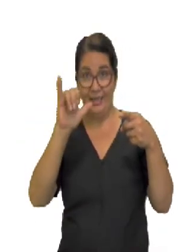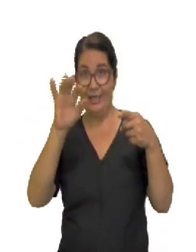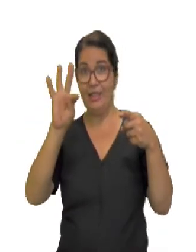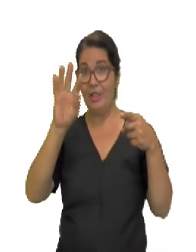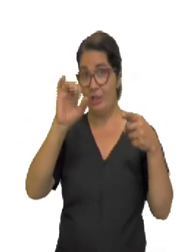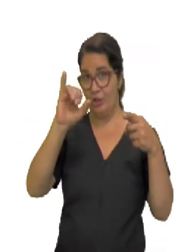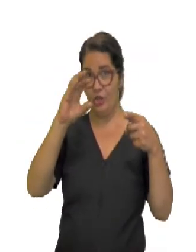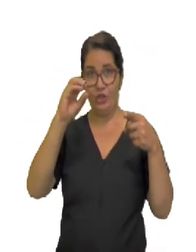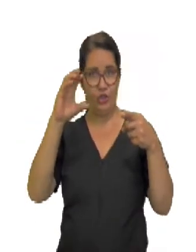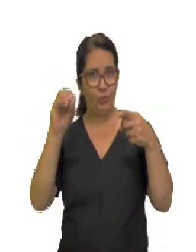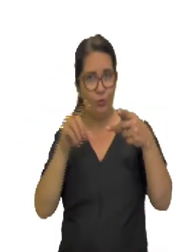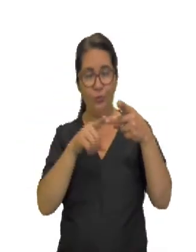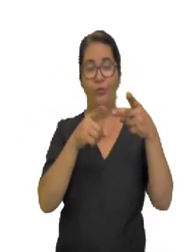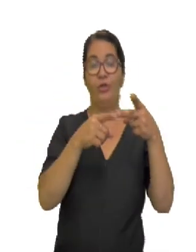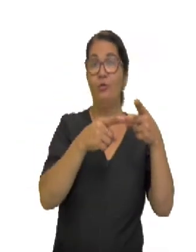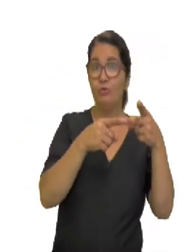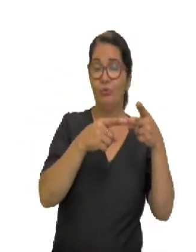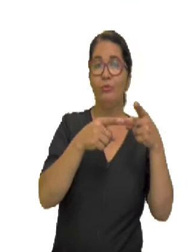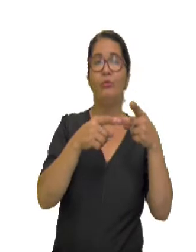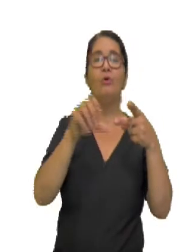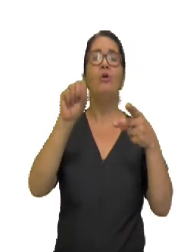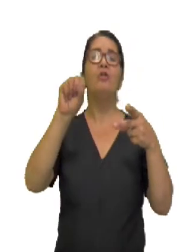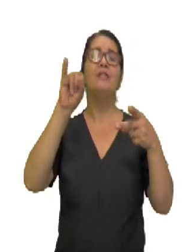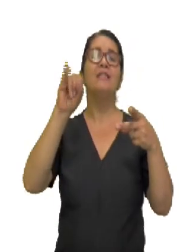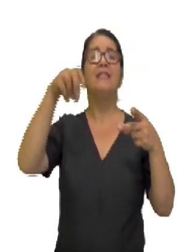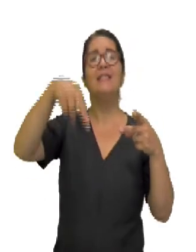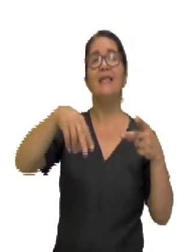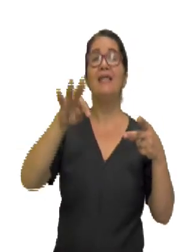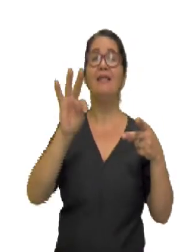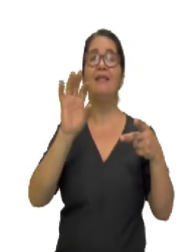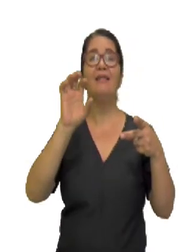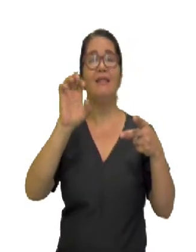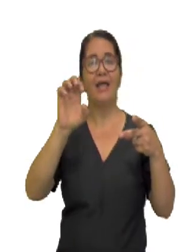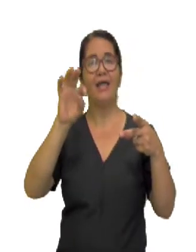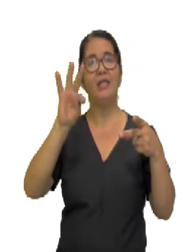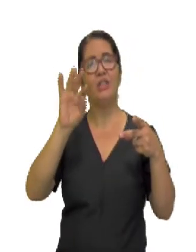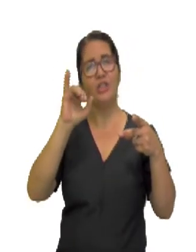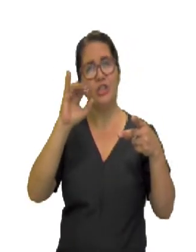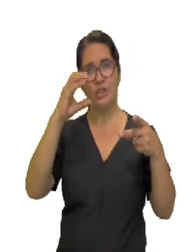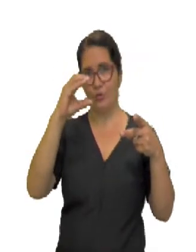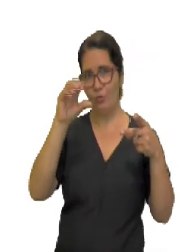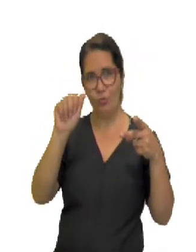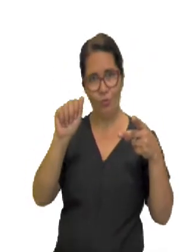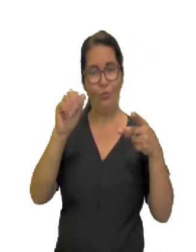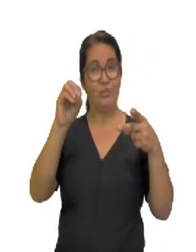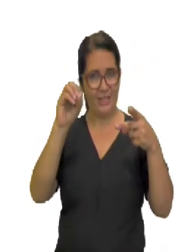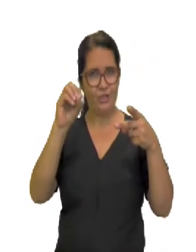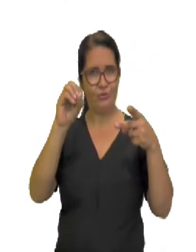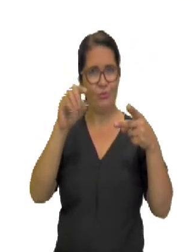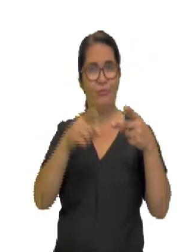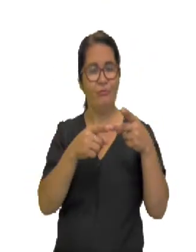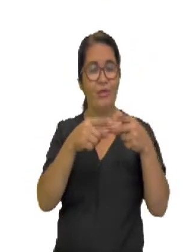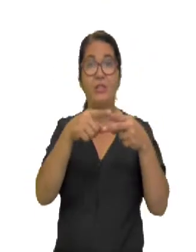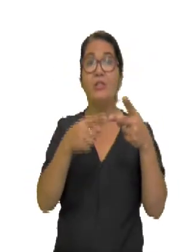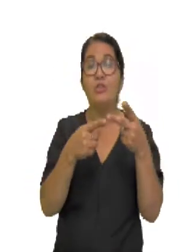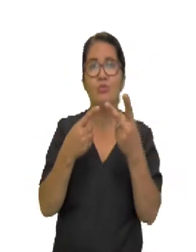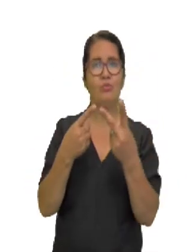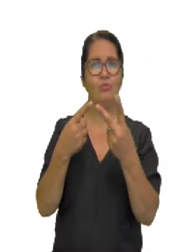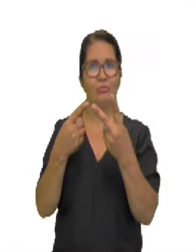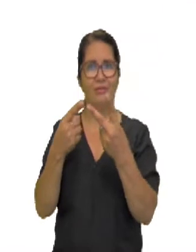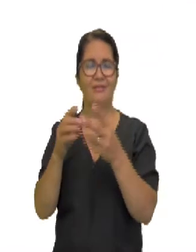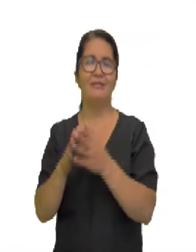uma palavra antes do meu adjetivo chato. Eu tenho uma palavra anterior, que ela é classificada